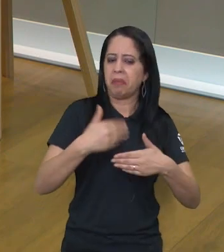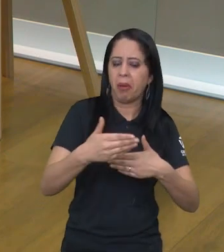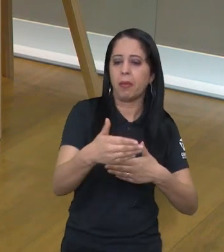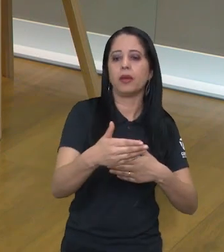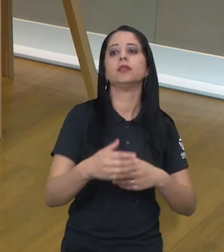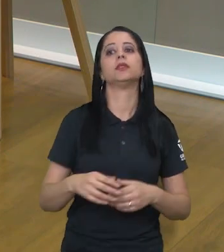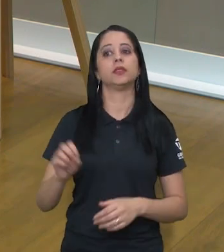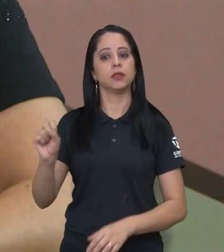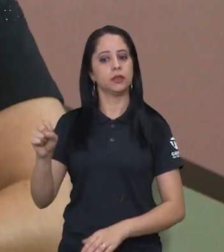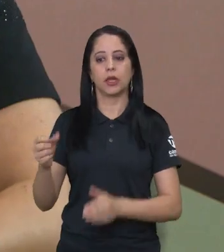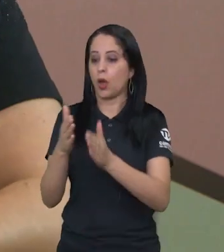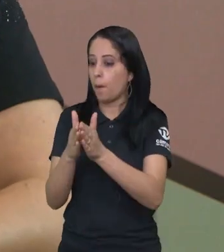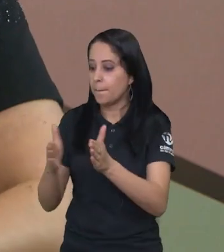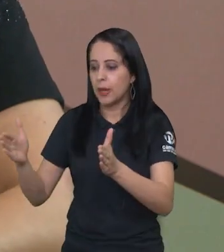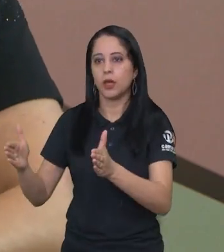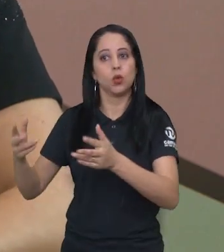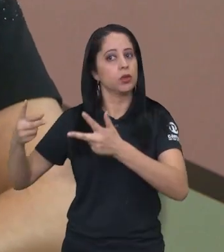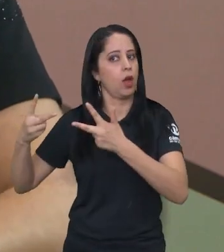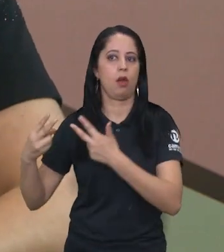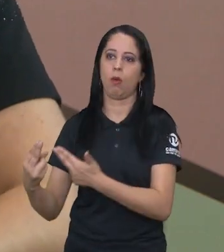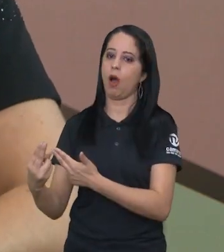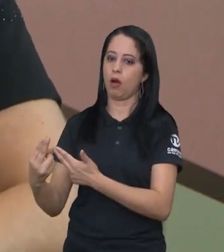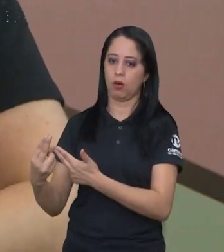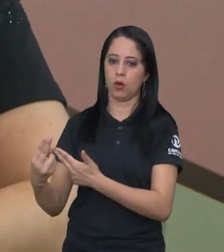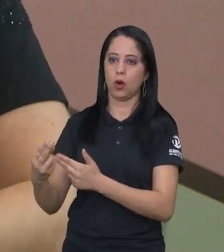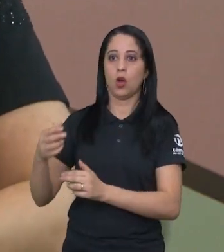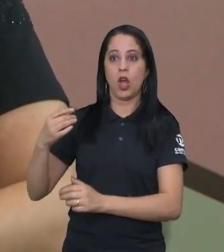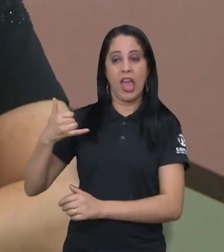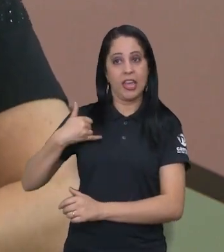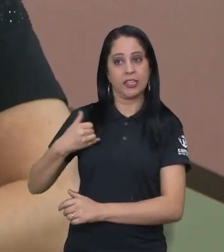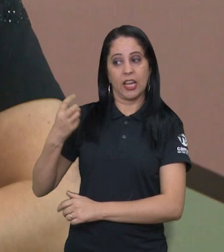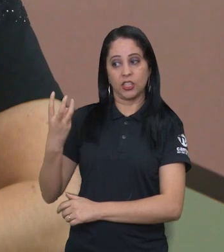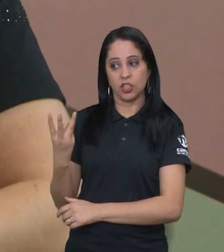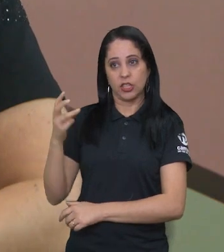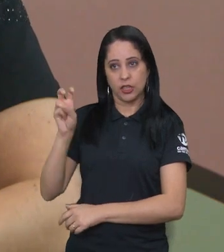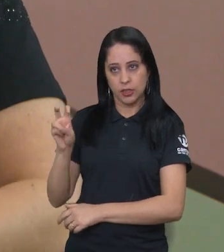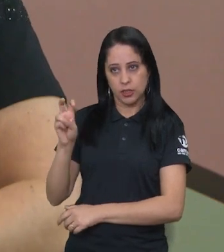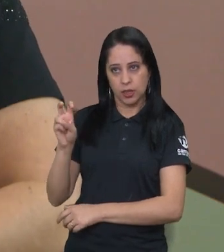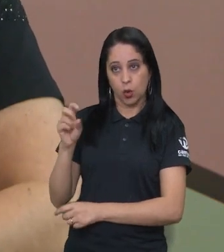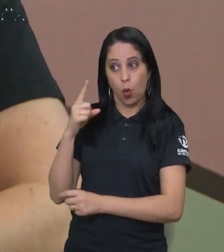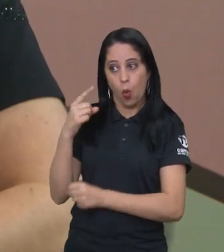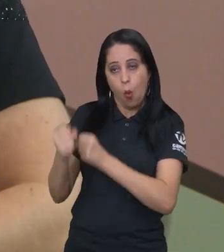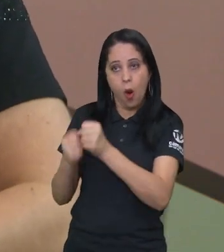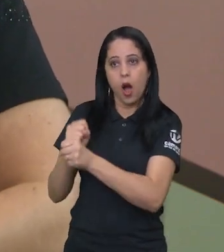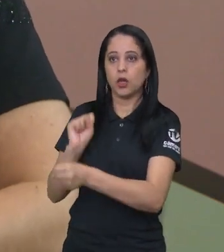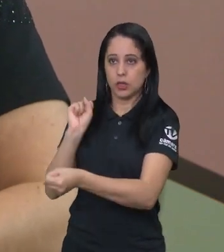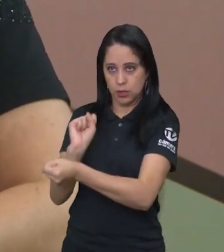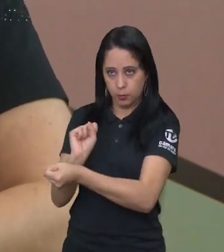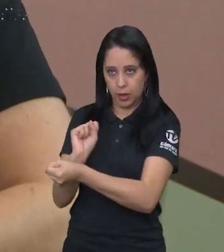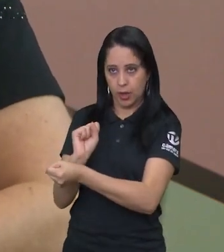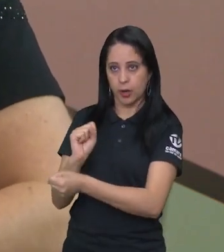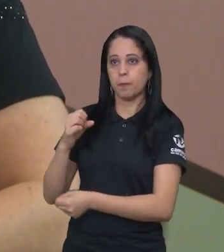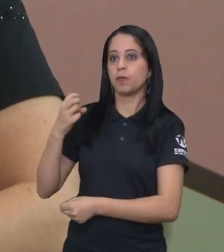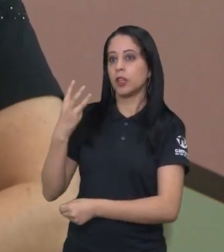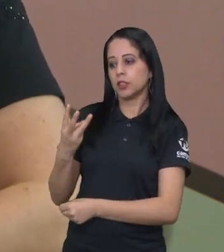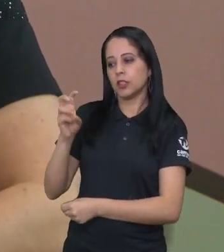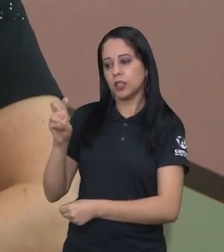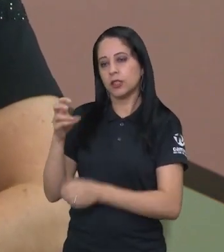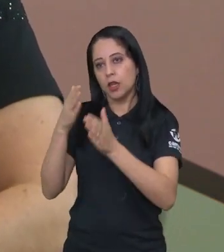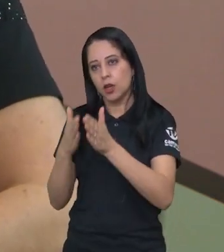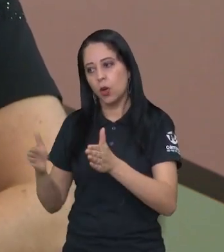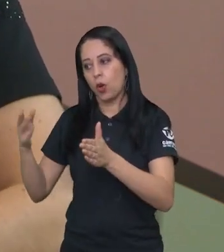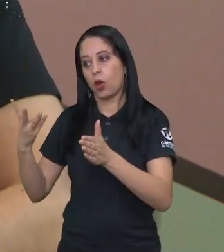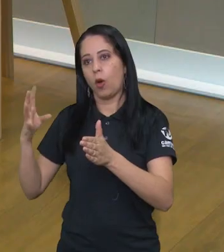e por aí vai. Isso, o prazo Dependendo da não idade. muda, não muda. Abaixo dos 35, 1 ano. Entre 35 e 40,